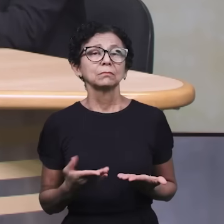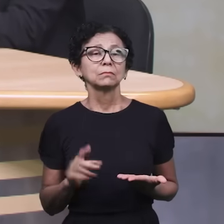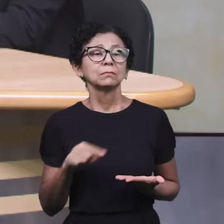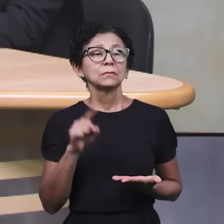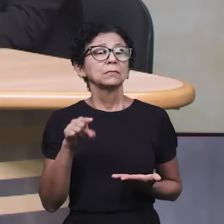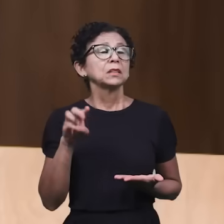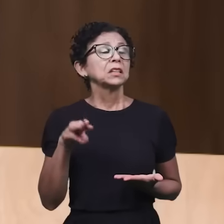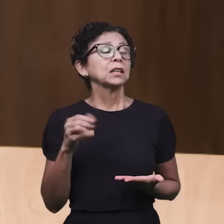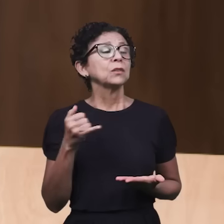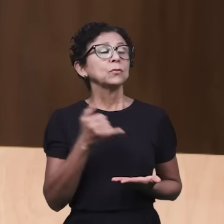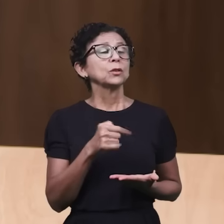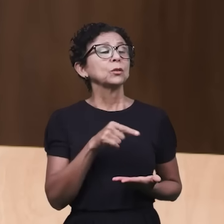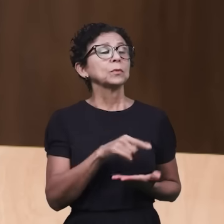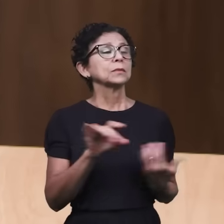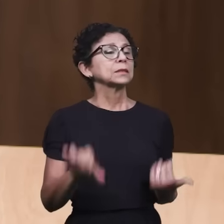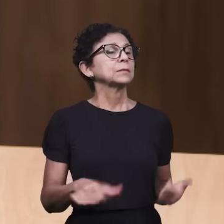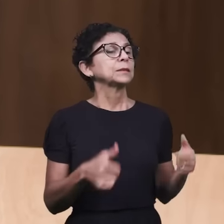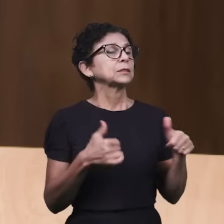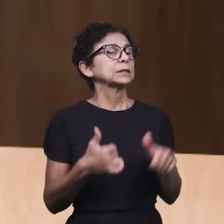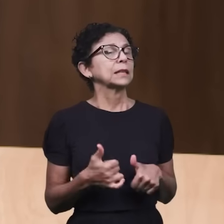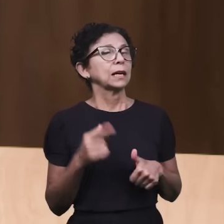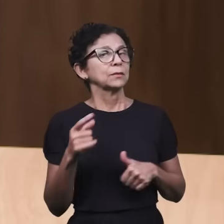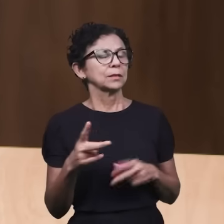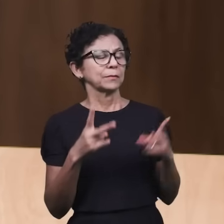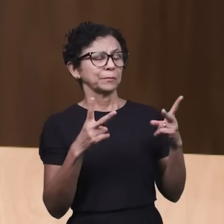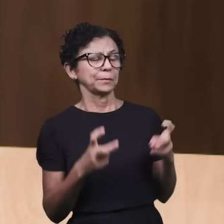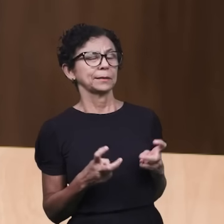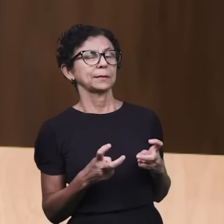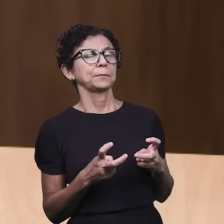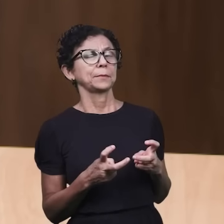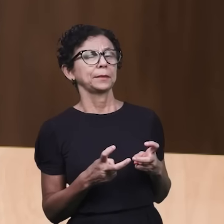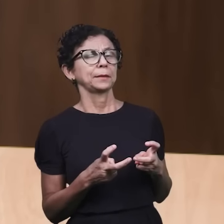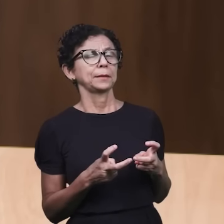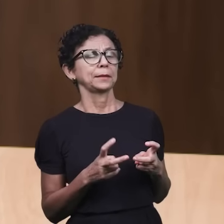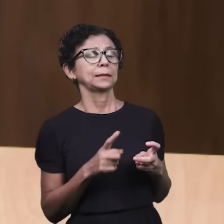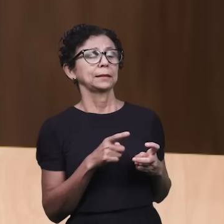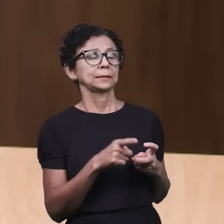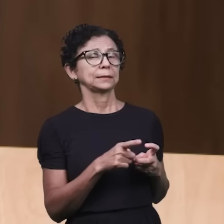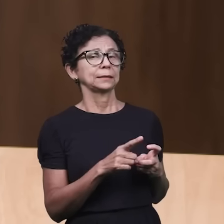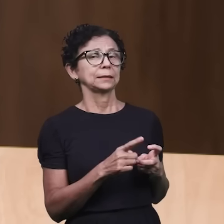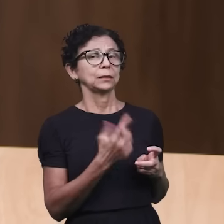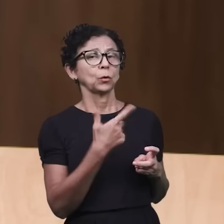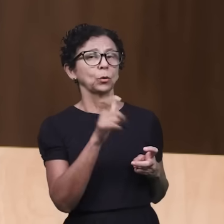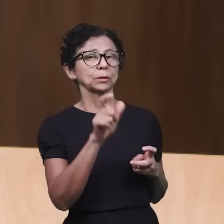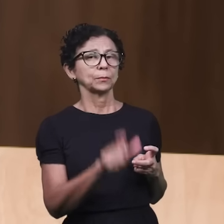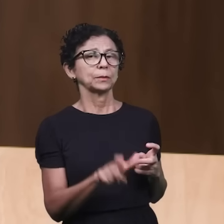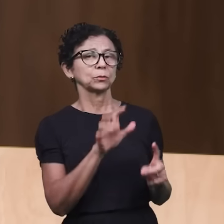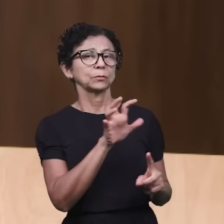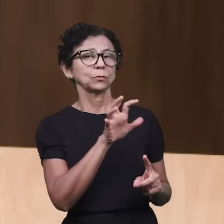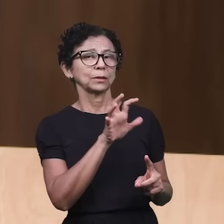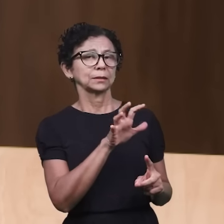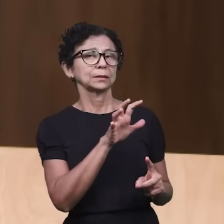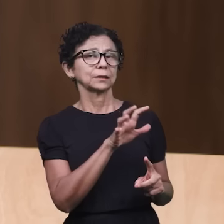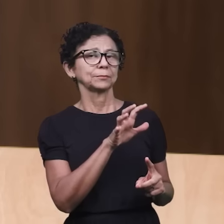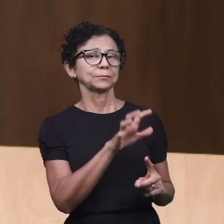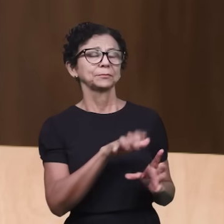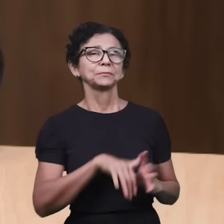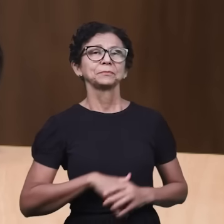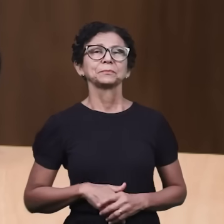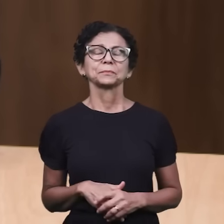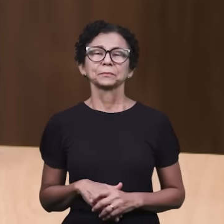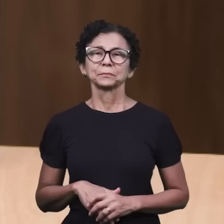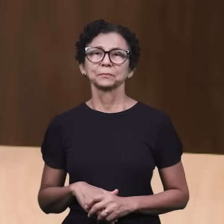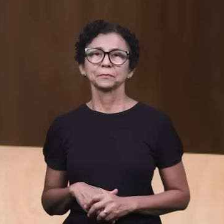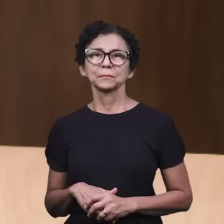aqui, e às vezes as pessoas criticam muito porque nós fazemos isso. Nós